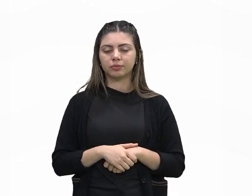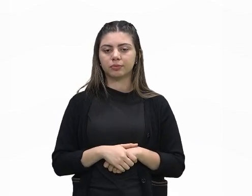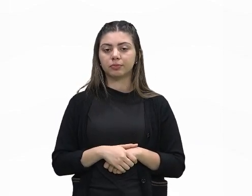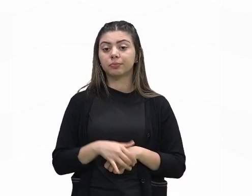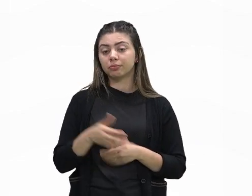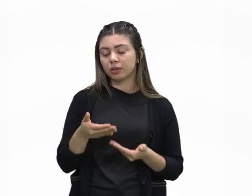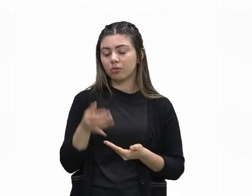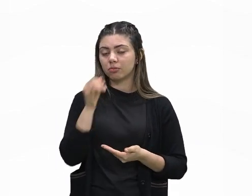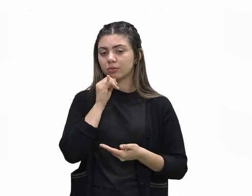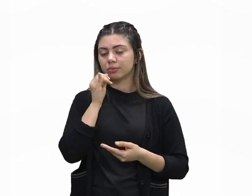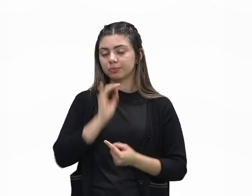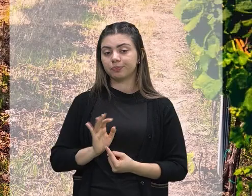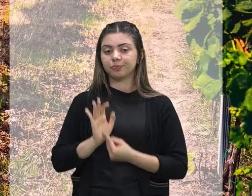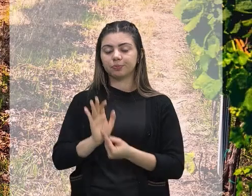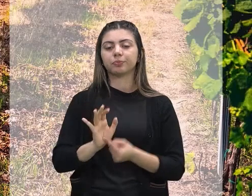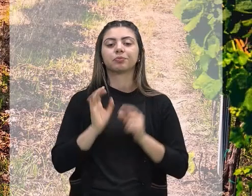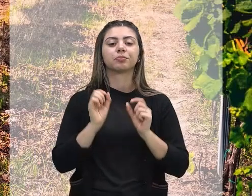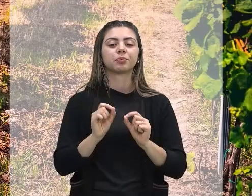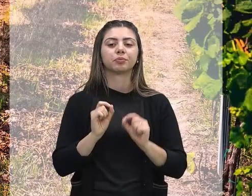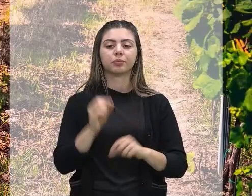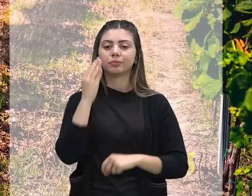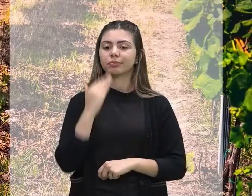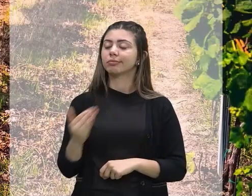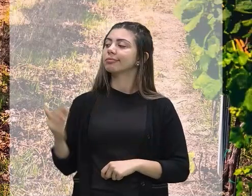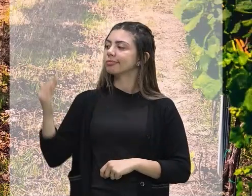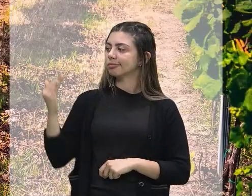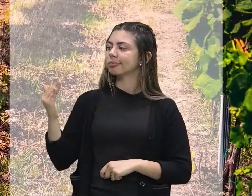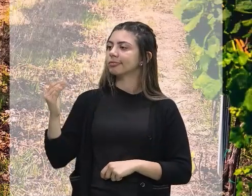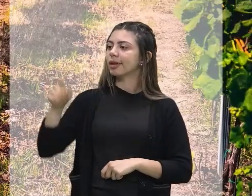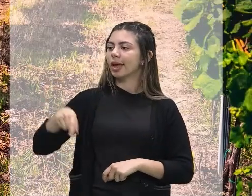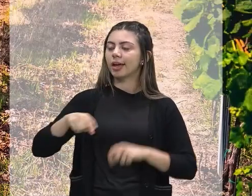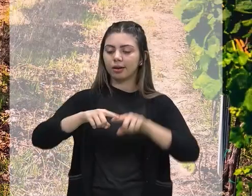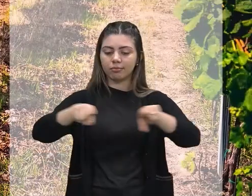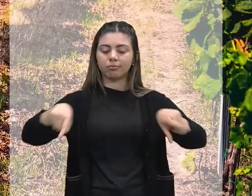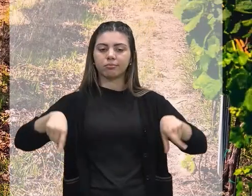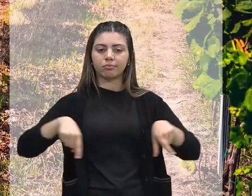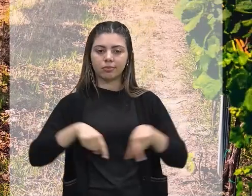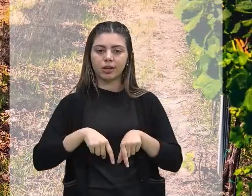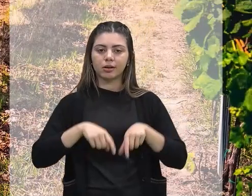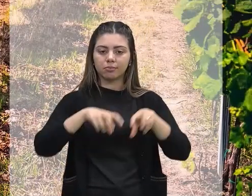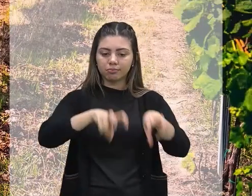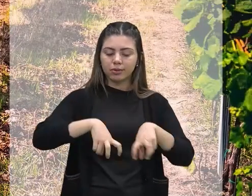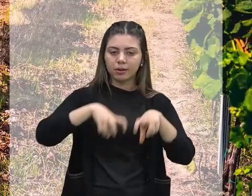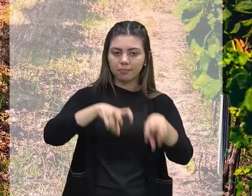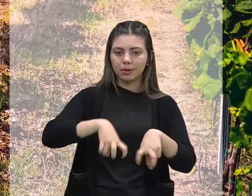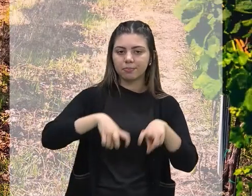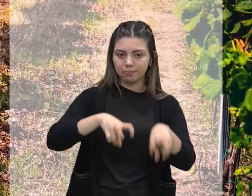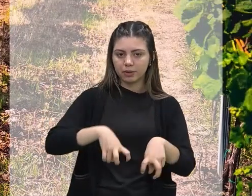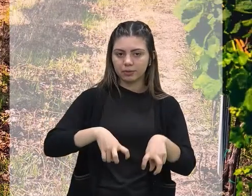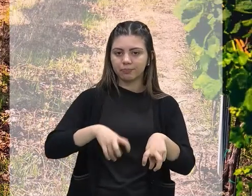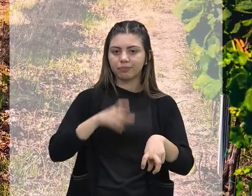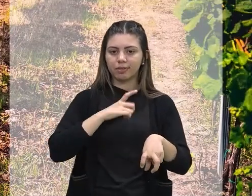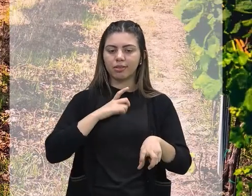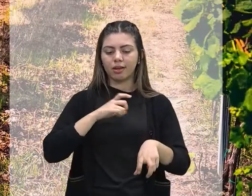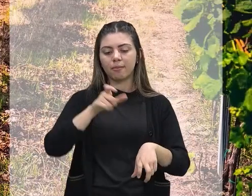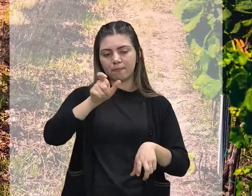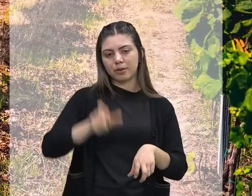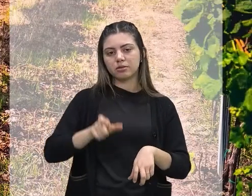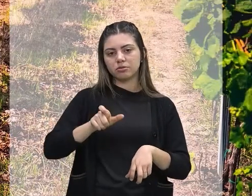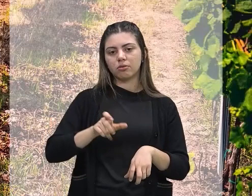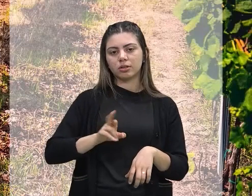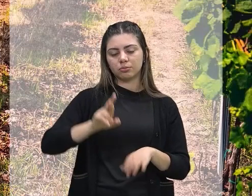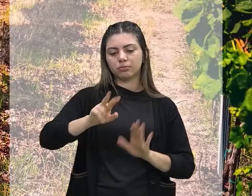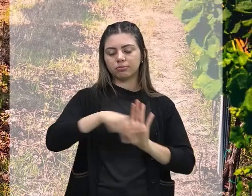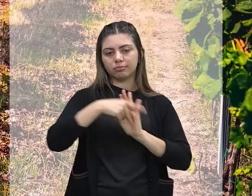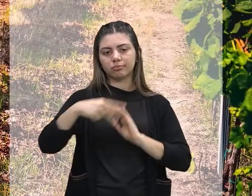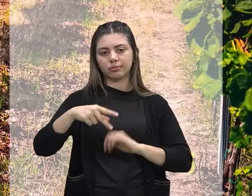exemplo para vocês aqui, por exemplo, da propriedade privada no campo, por exemplo, do agronegócio ou da agricultura,